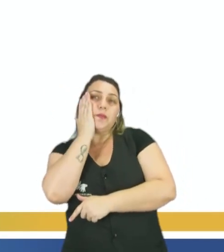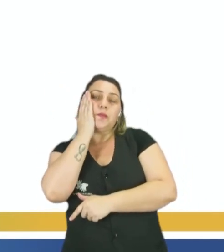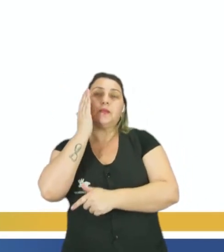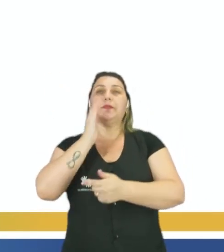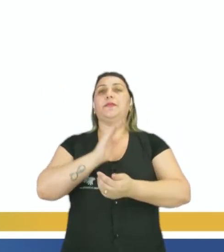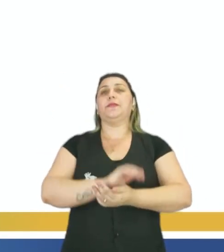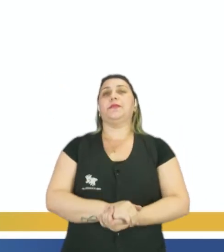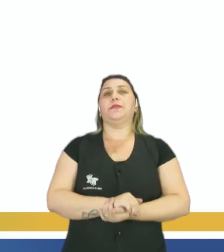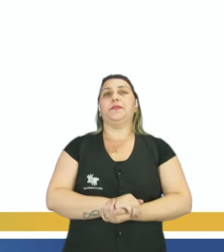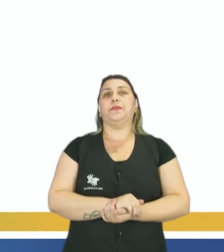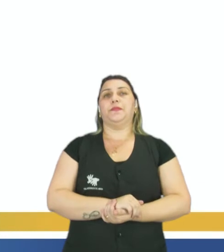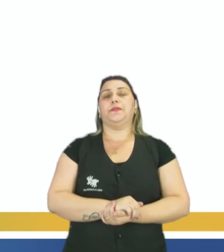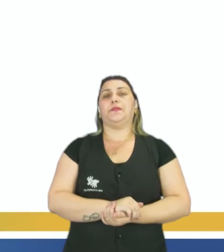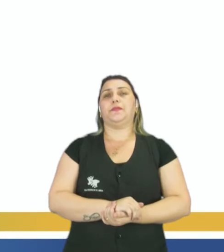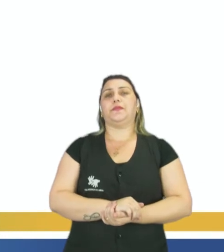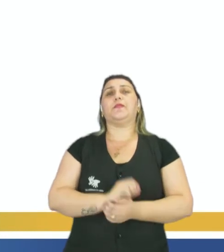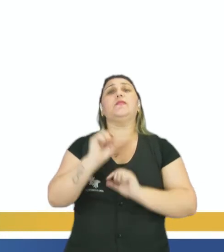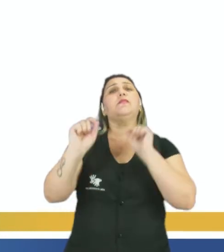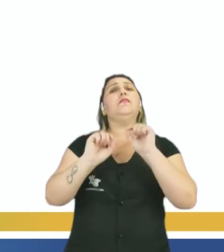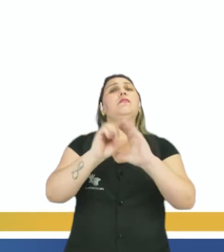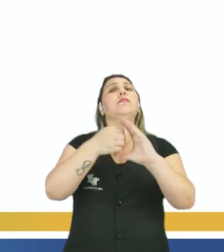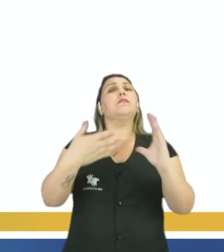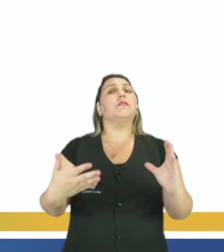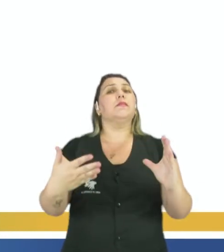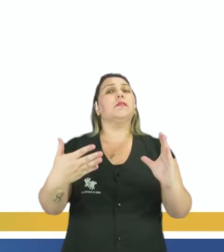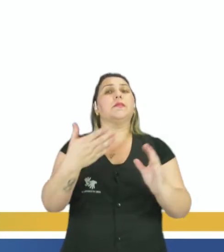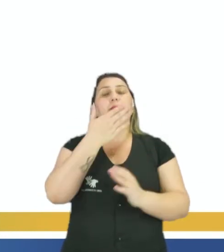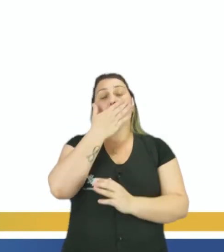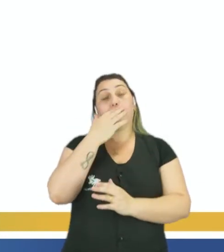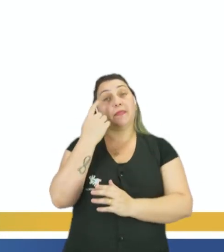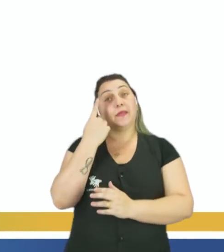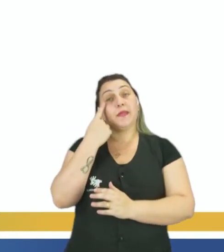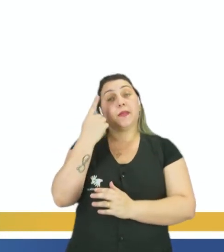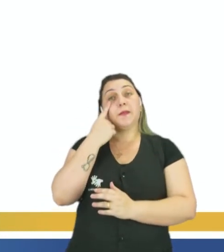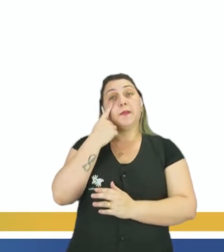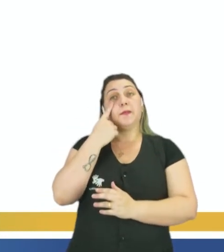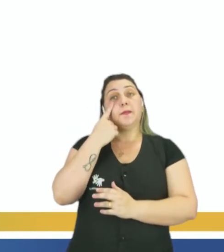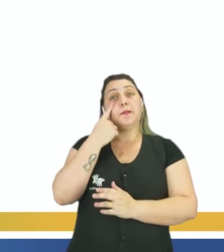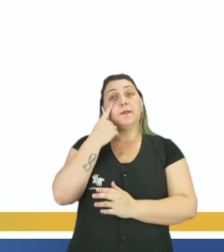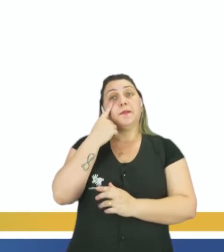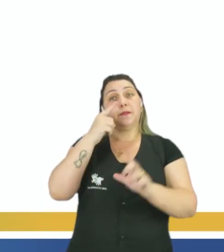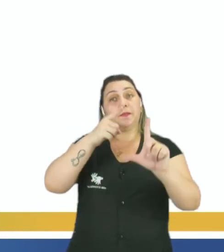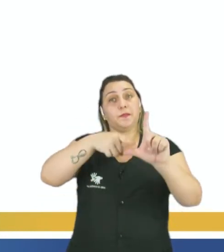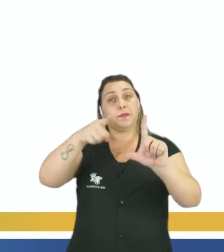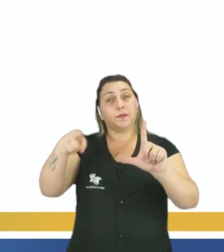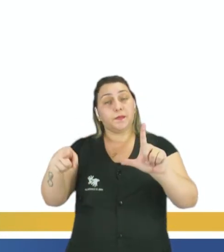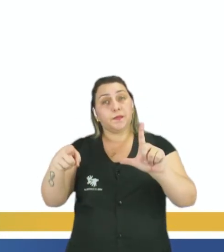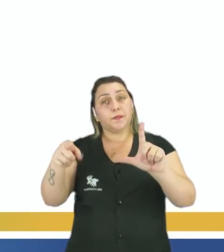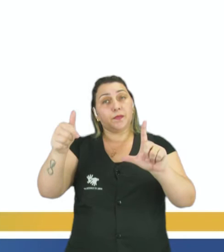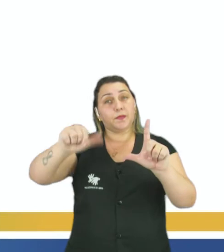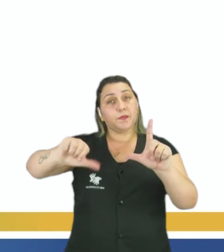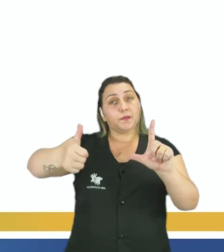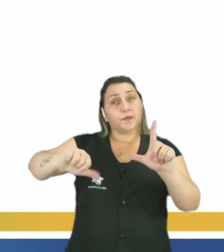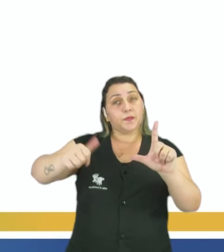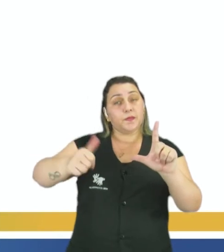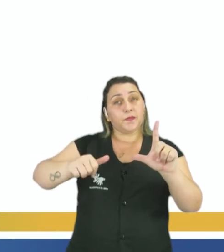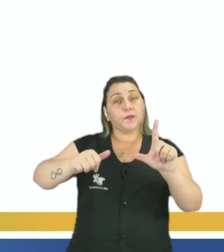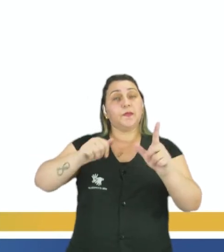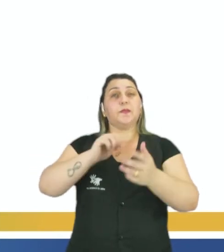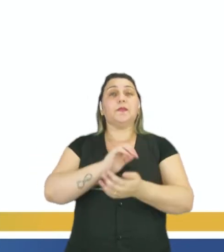dias. O que nós temos de característica aí, gente? Observe o gráfico, analisem a